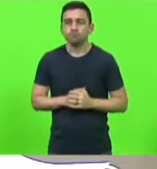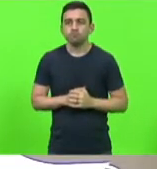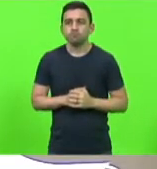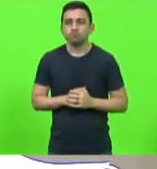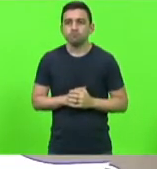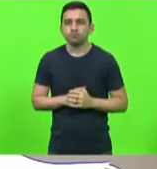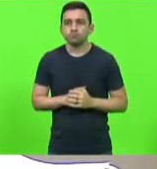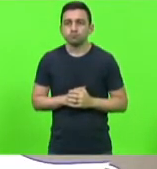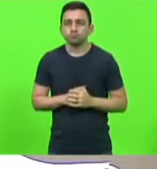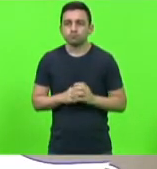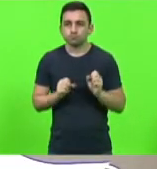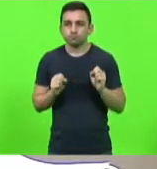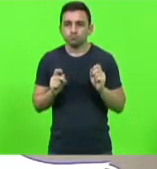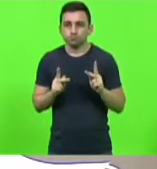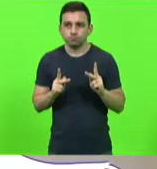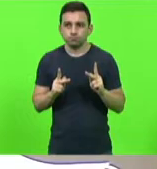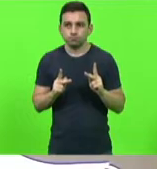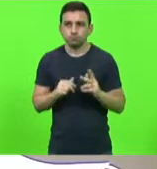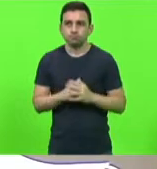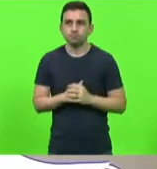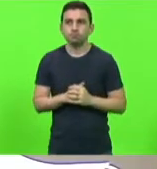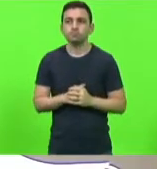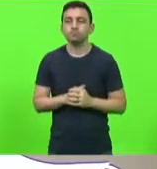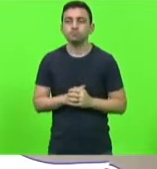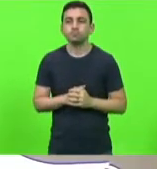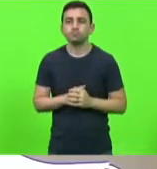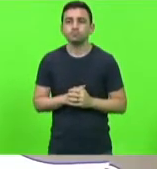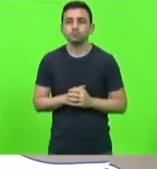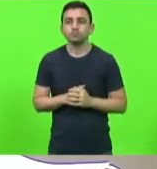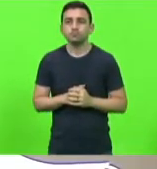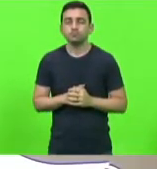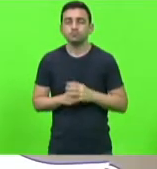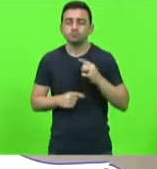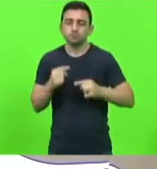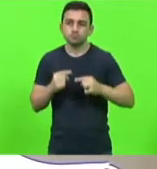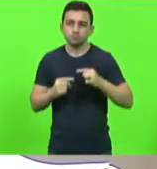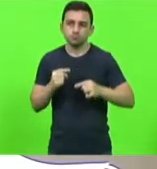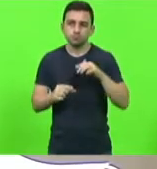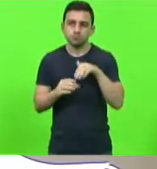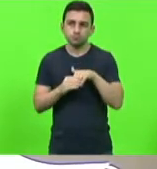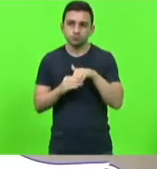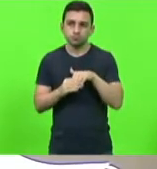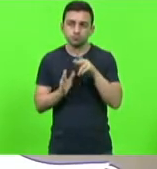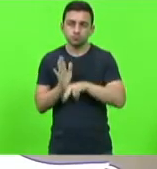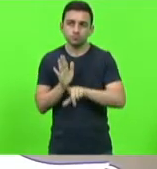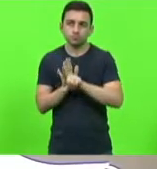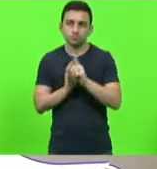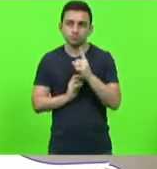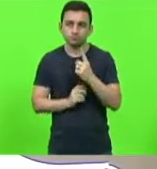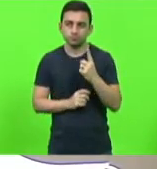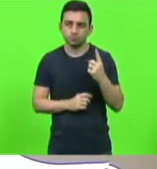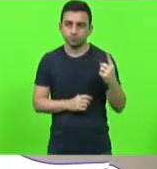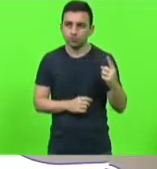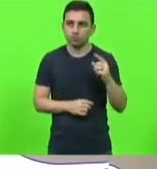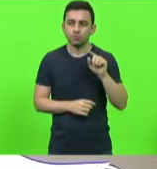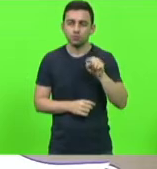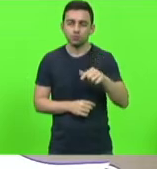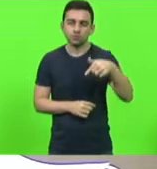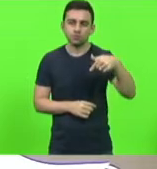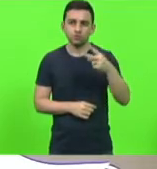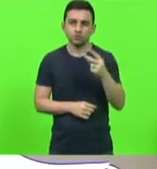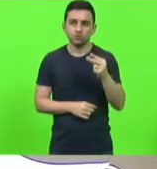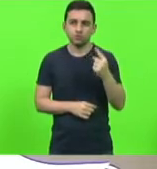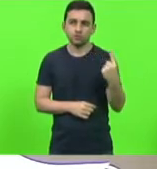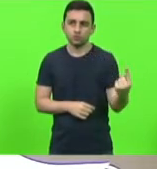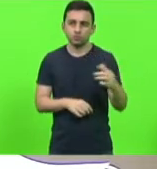deputado. Vamos atender o requerimento de Vossa Excelência. Discussão e votação em turno único do projeto de lei 111.7/2021, autor deputado